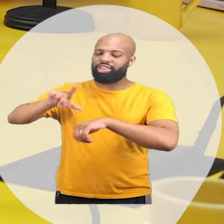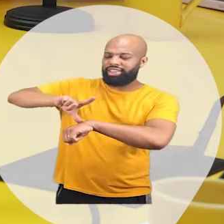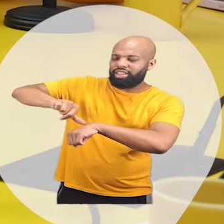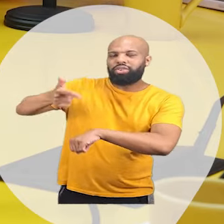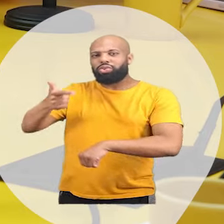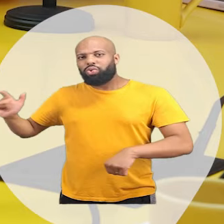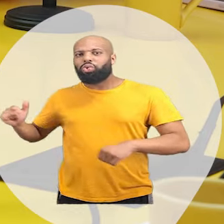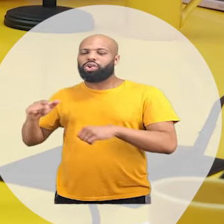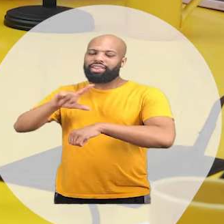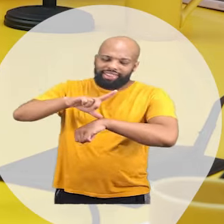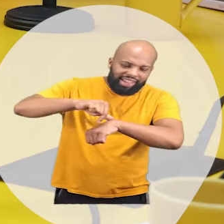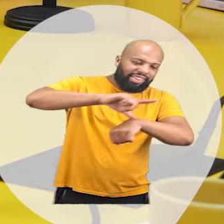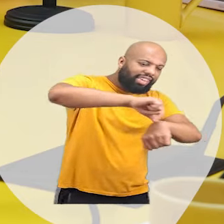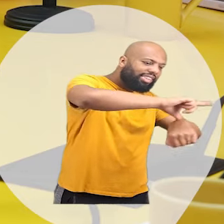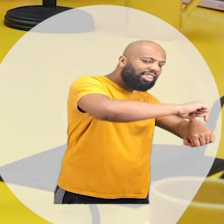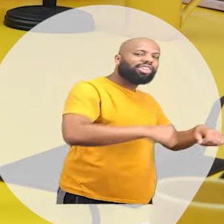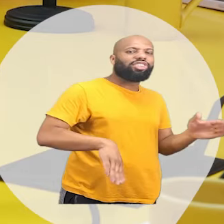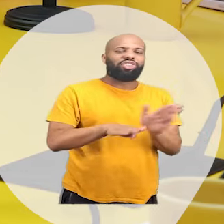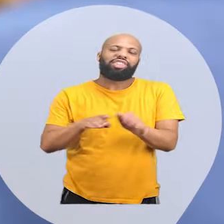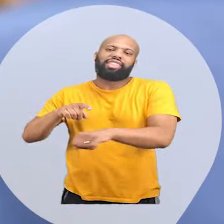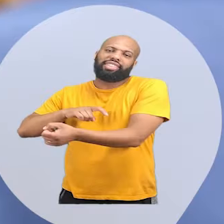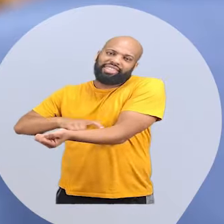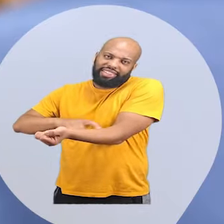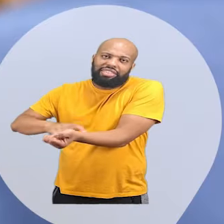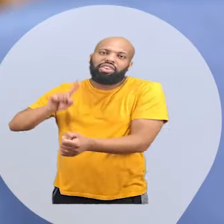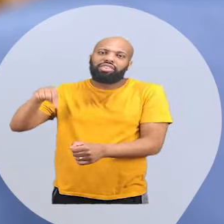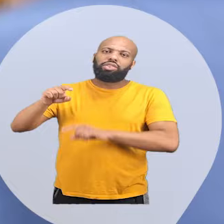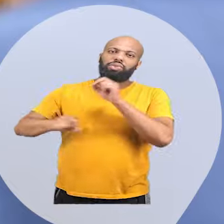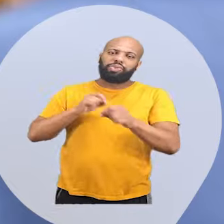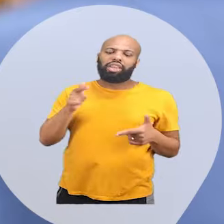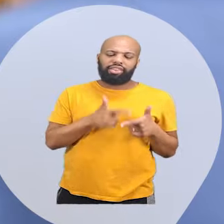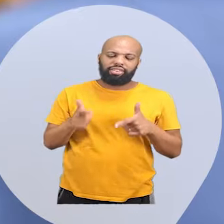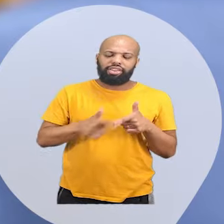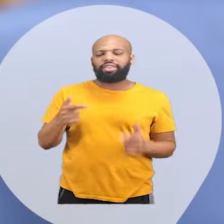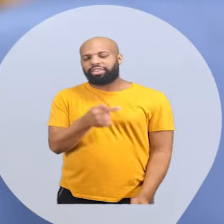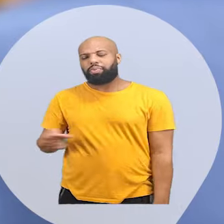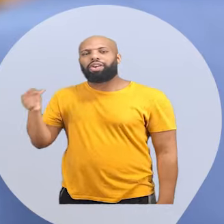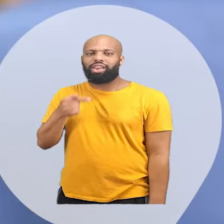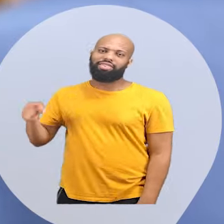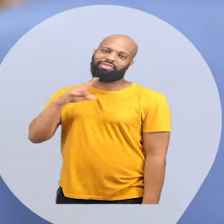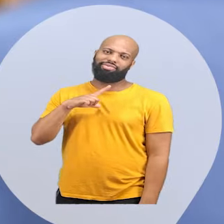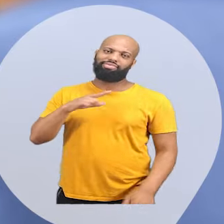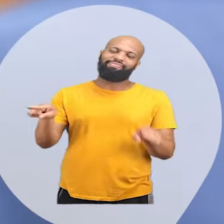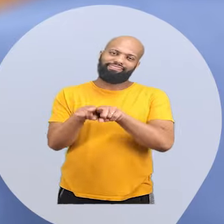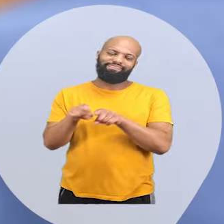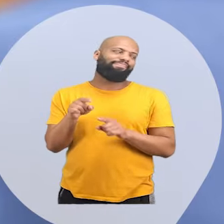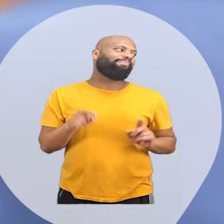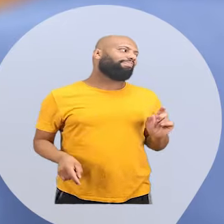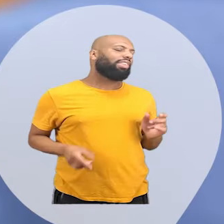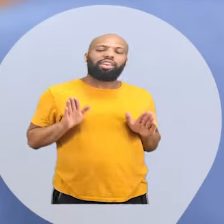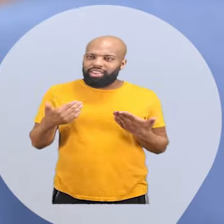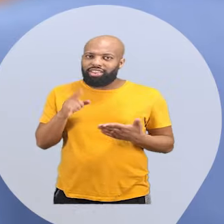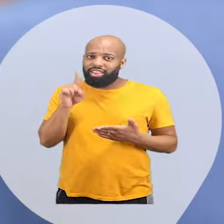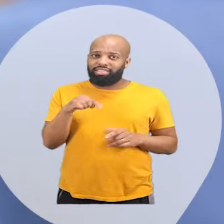já se atrasou para o outro daí já se atrasa mais para o outro você já chega nervosa então esse é um perrengue semanal aí que a gente é